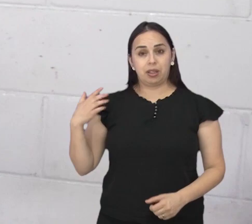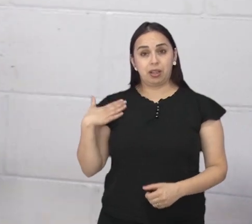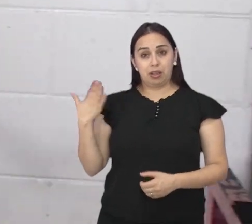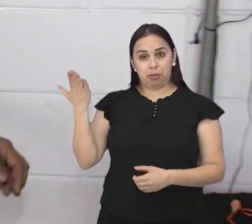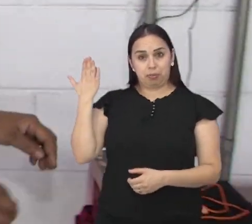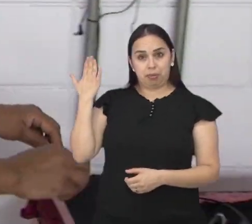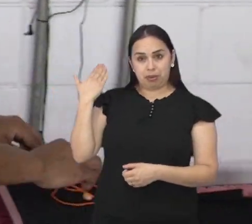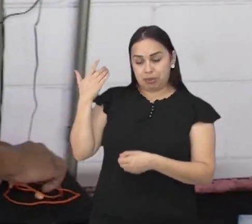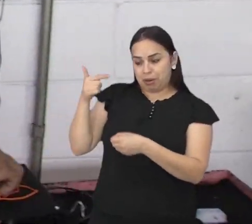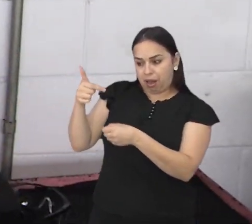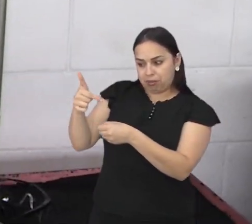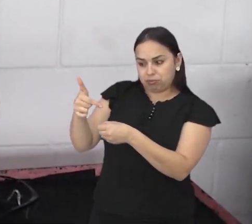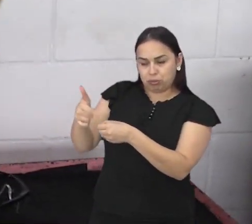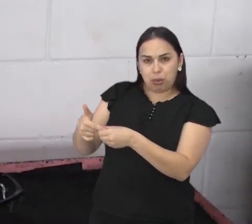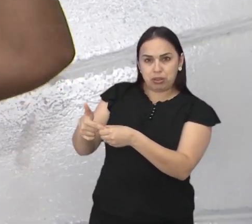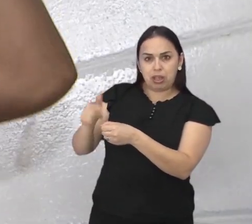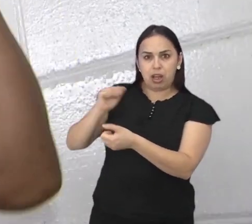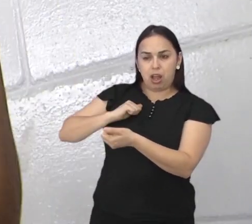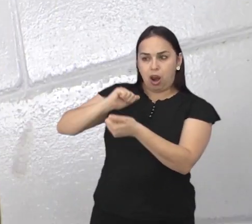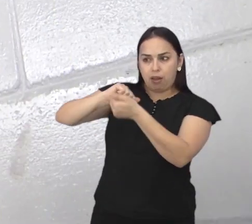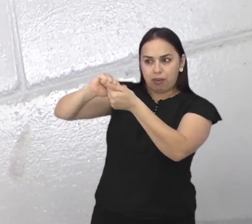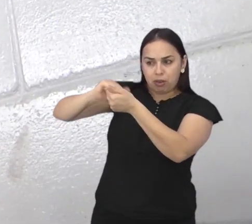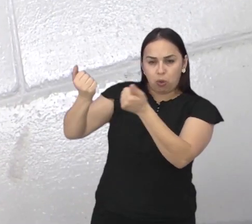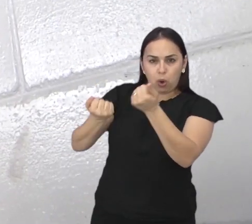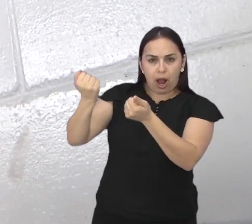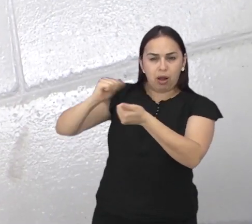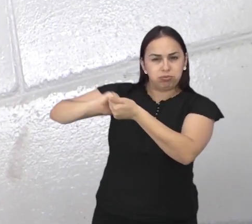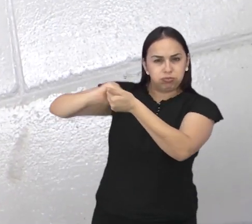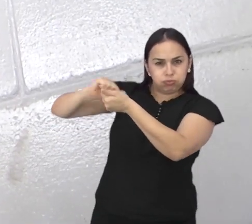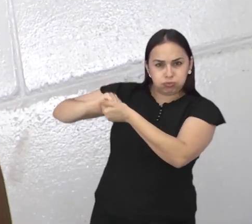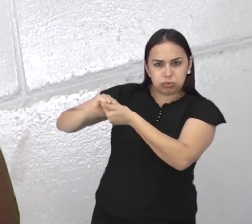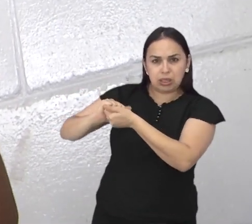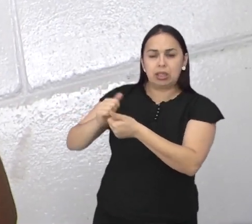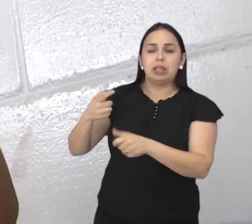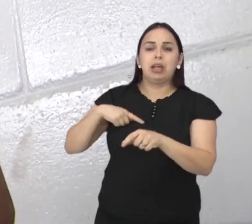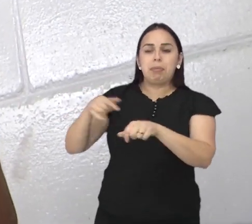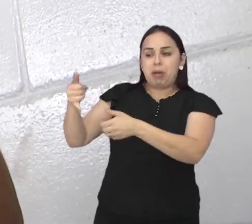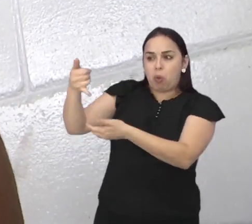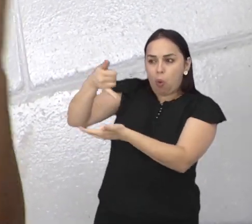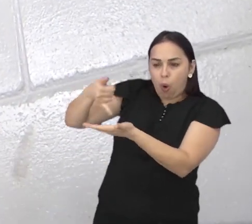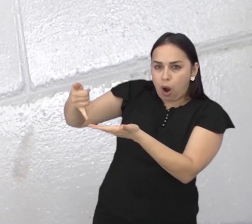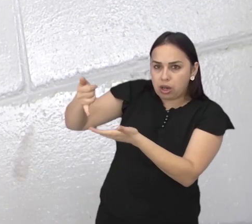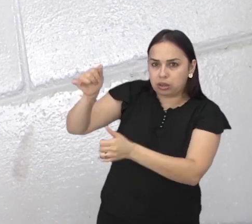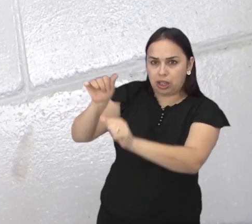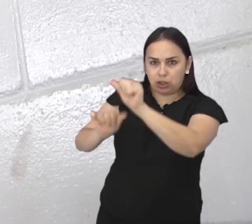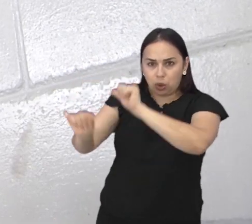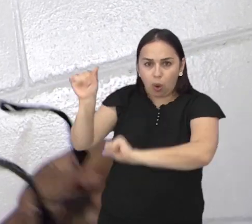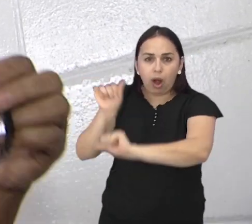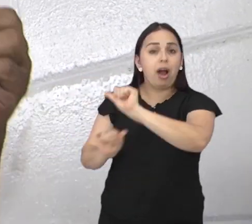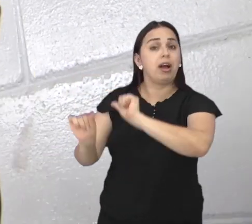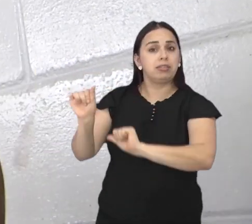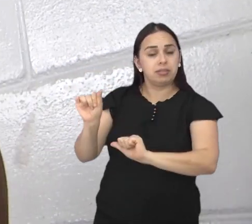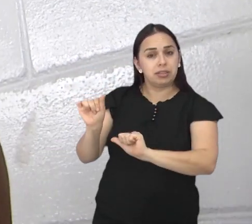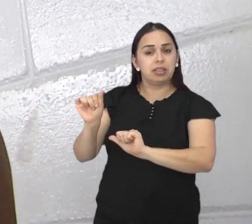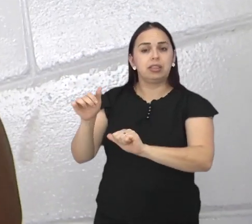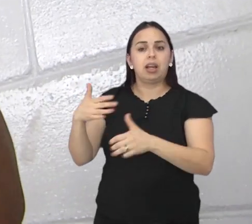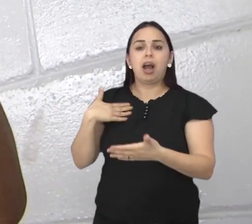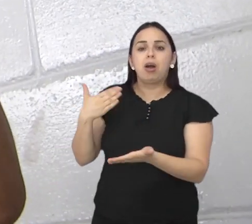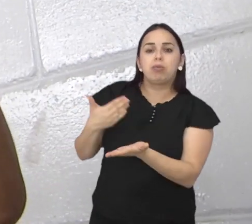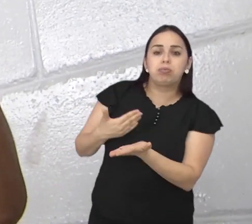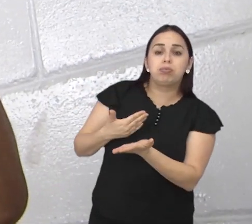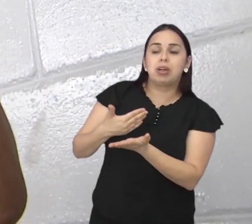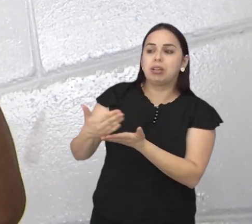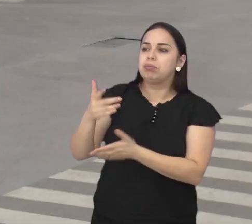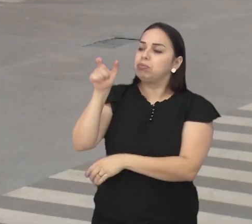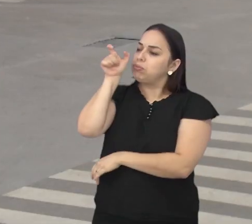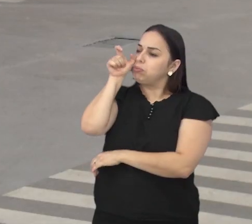No posto eu lavava carro, né? Já fazia esse serviço, já trocava óleo dos carros mais antigos. Então, Chevette, esses carros mais antigos. Então,